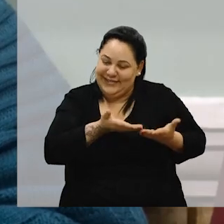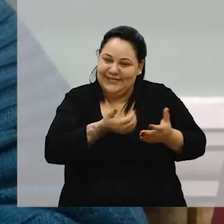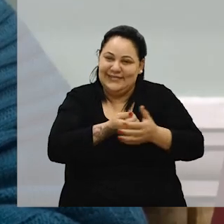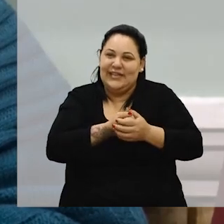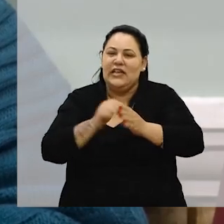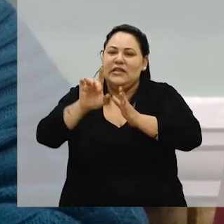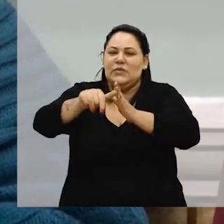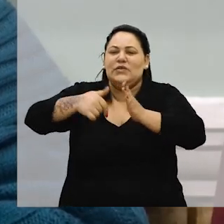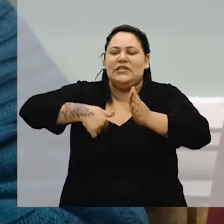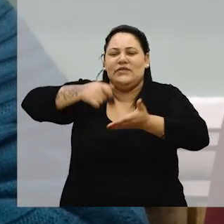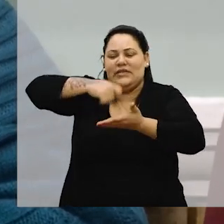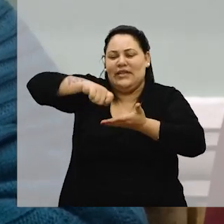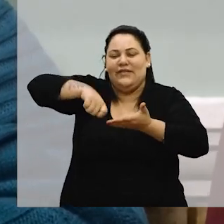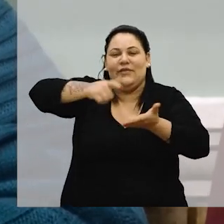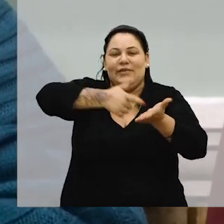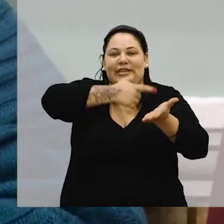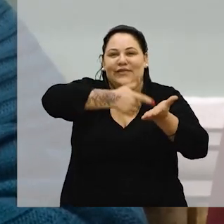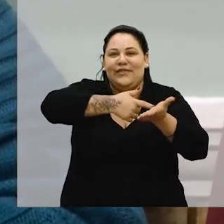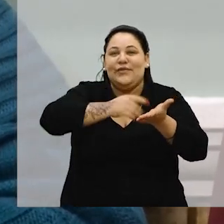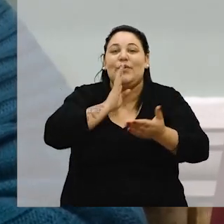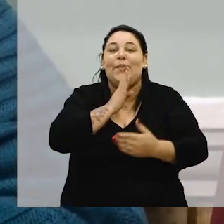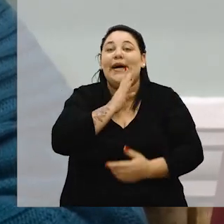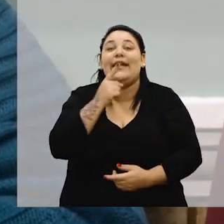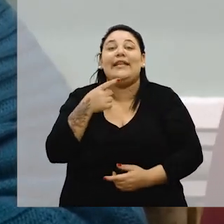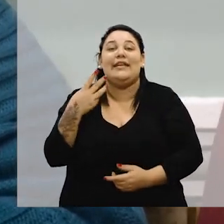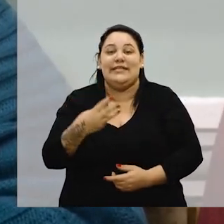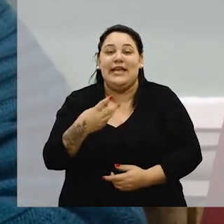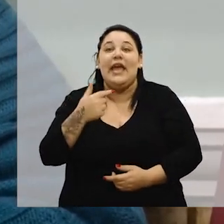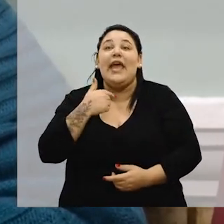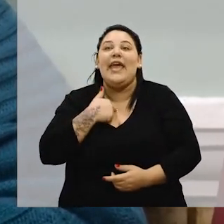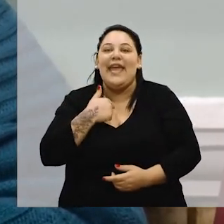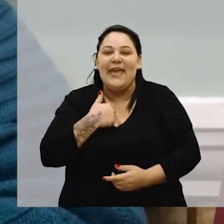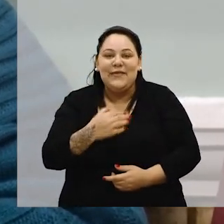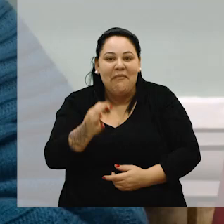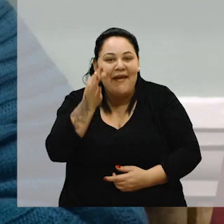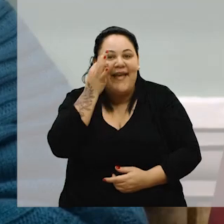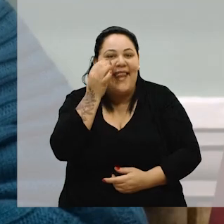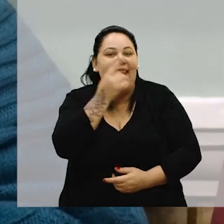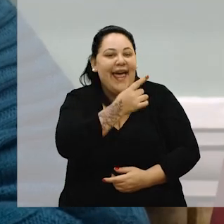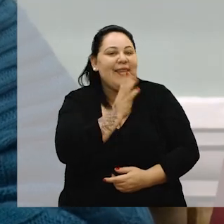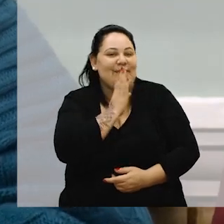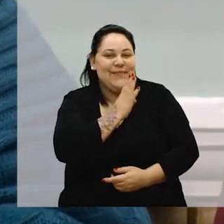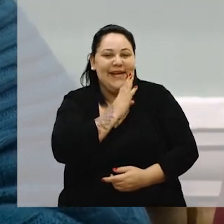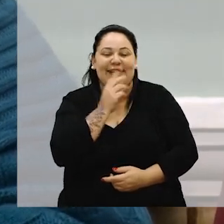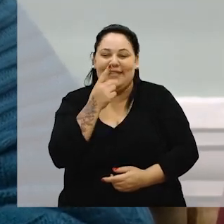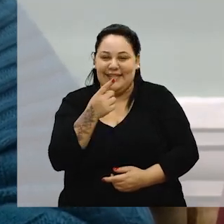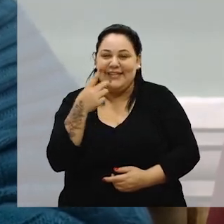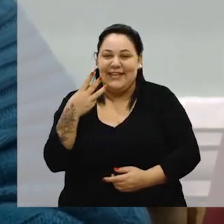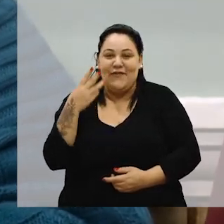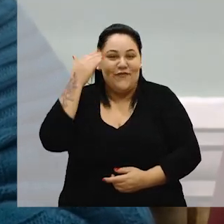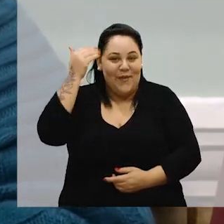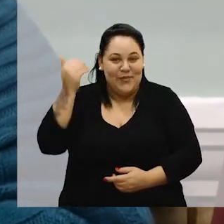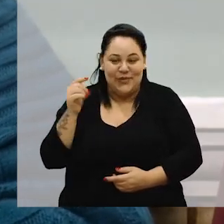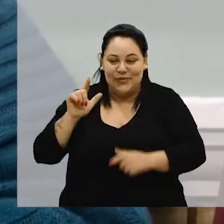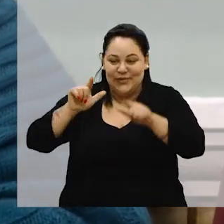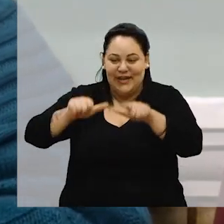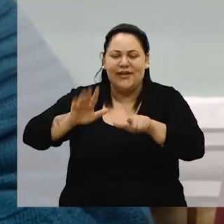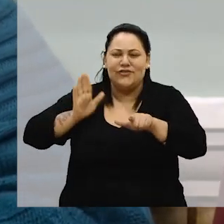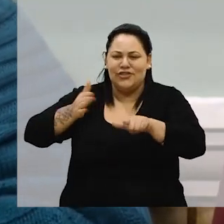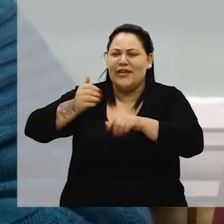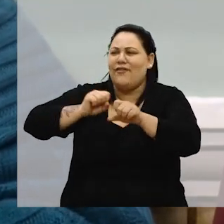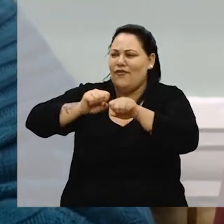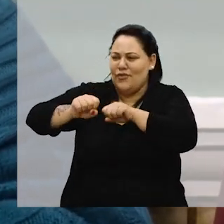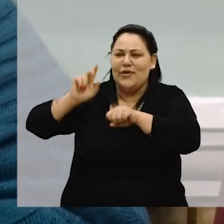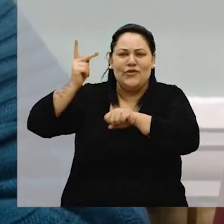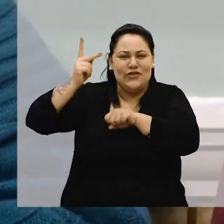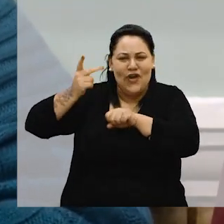depois disso, eu escrevi um livro do Bar 13. Eu era um frequentador do Bar 13. E já era historiador, já havia